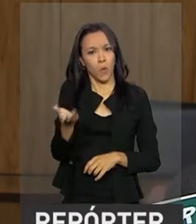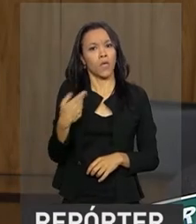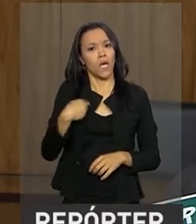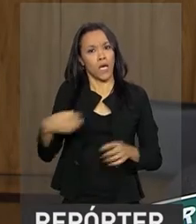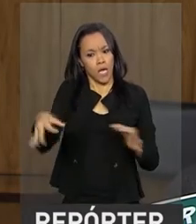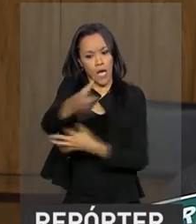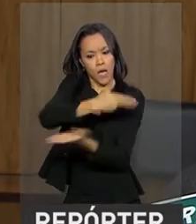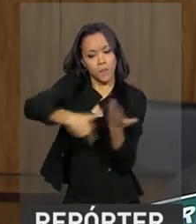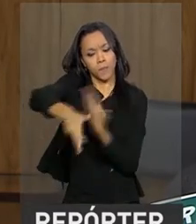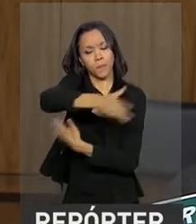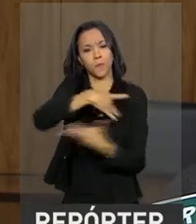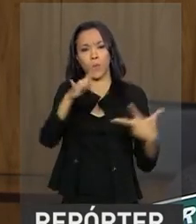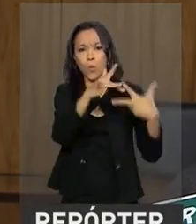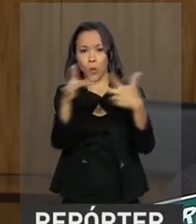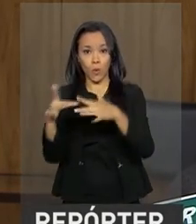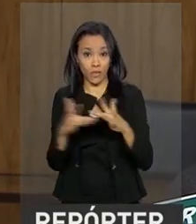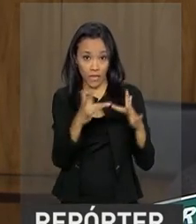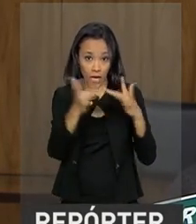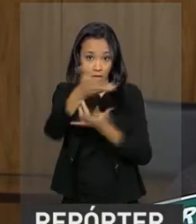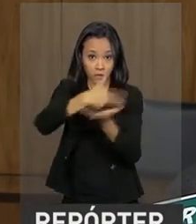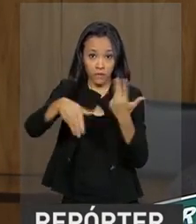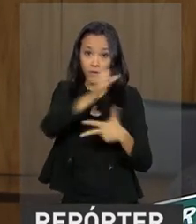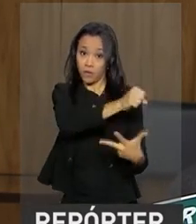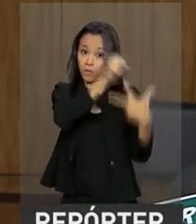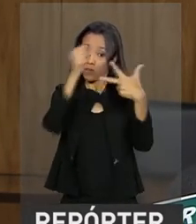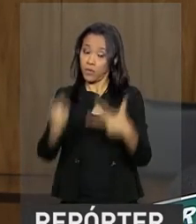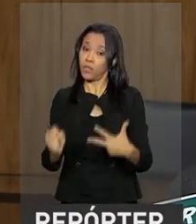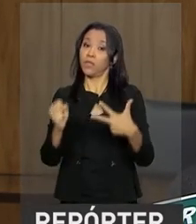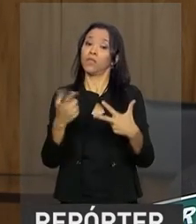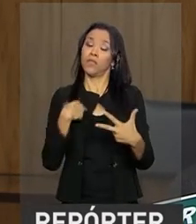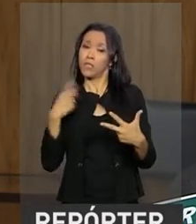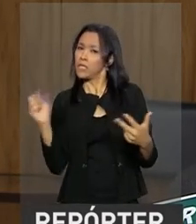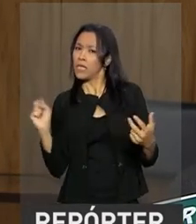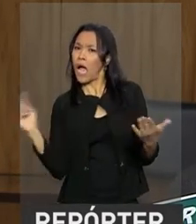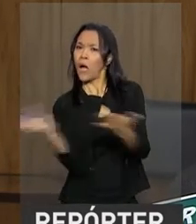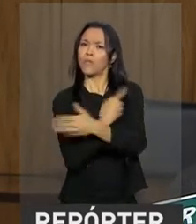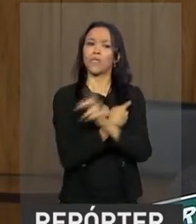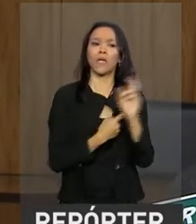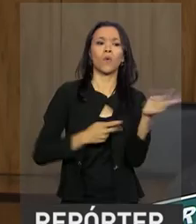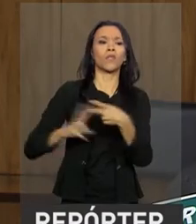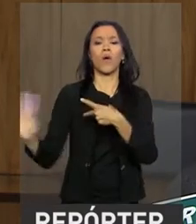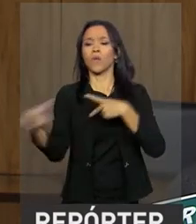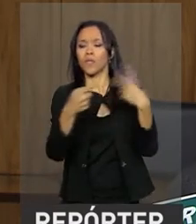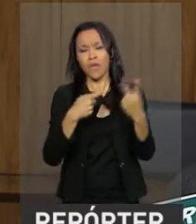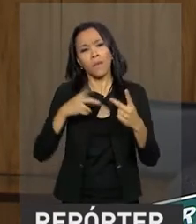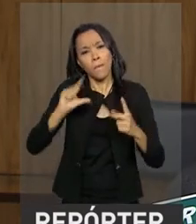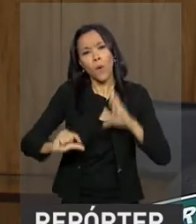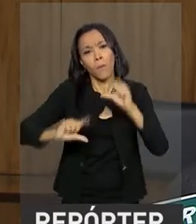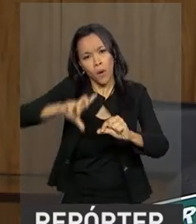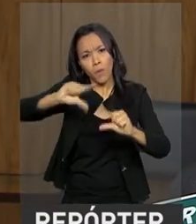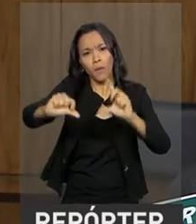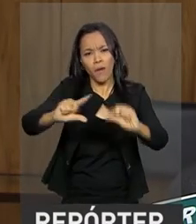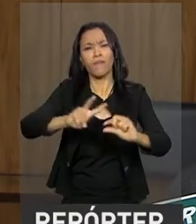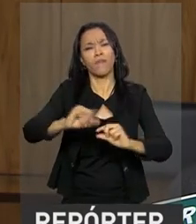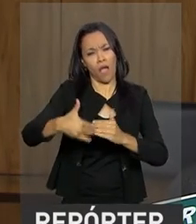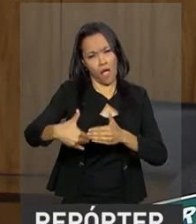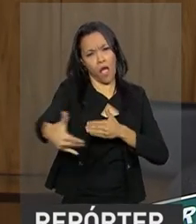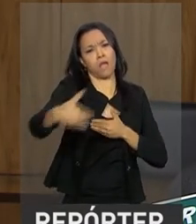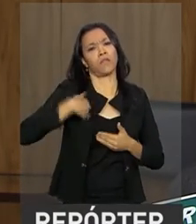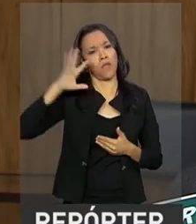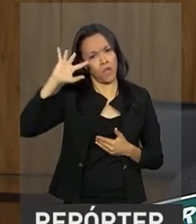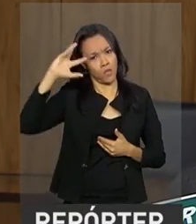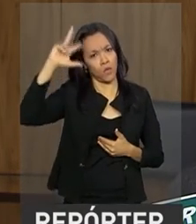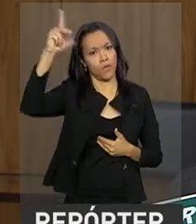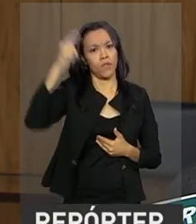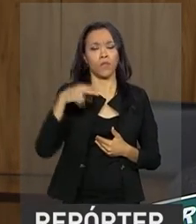e da independência dos poderes as questões que vão surgindo elas vão se resolvendo um pouco a pouco pelos instrumentos